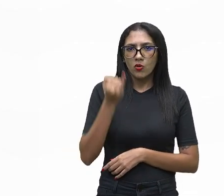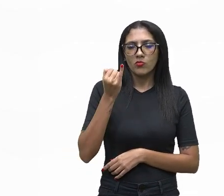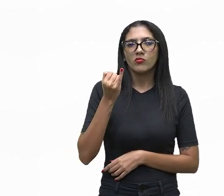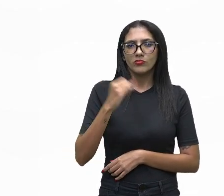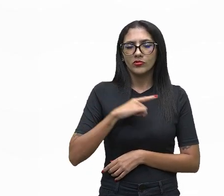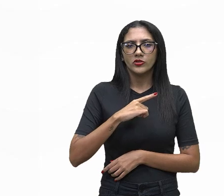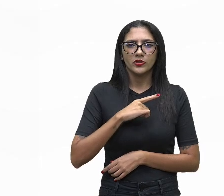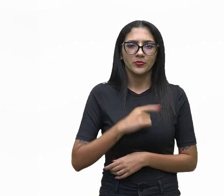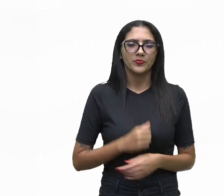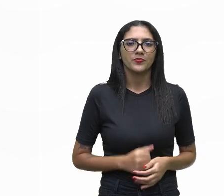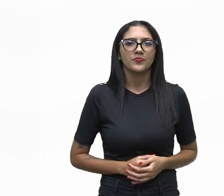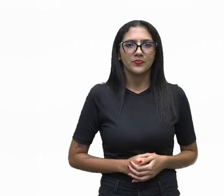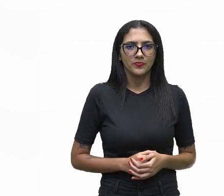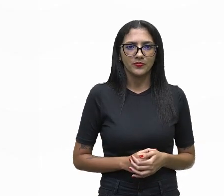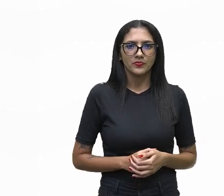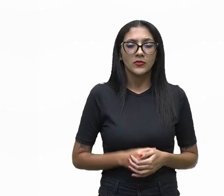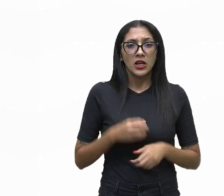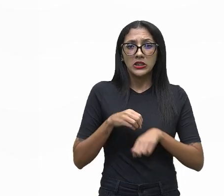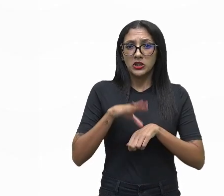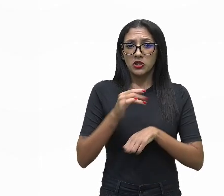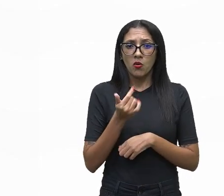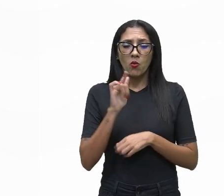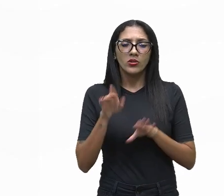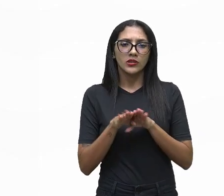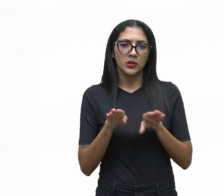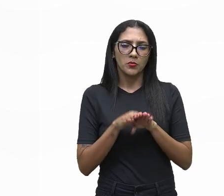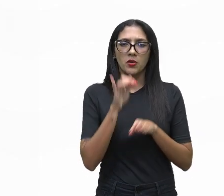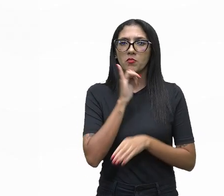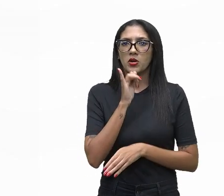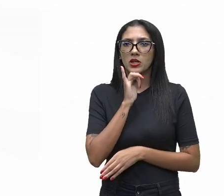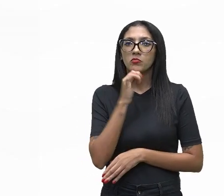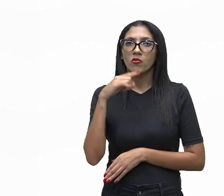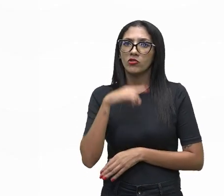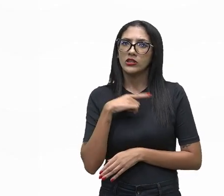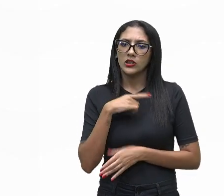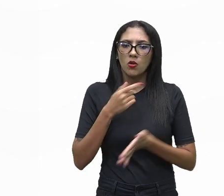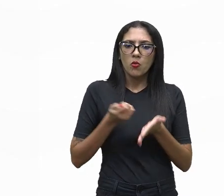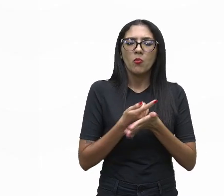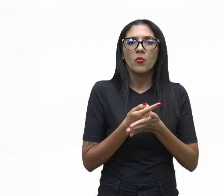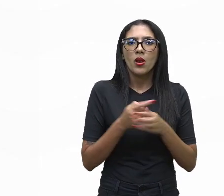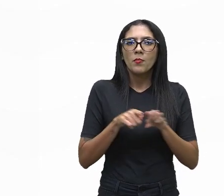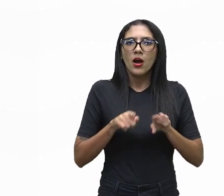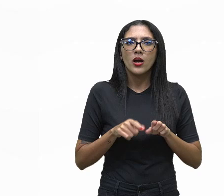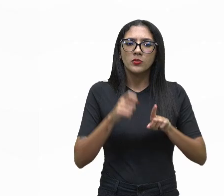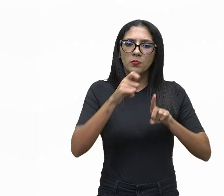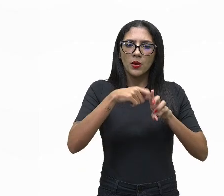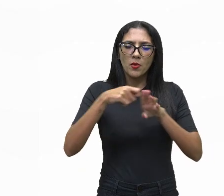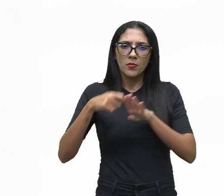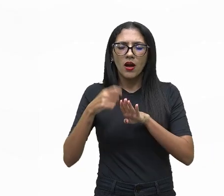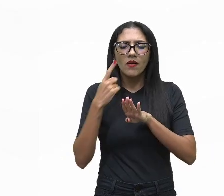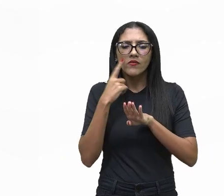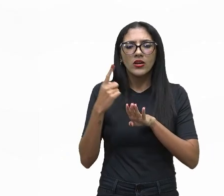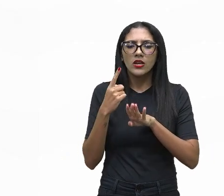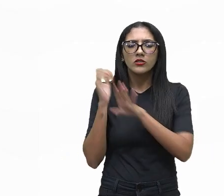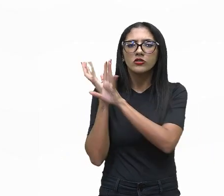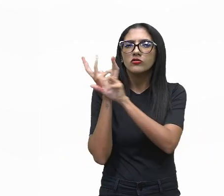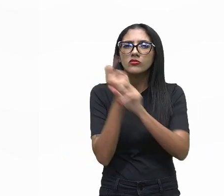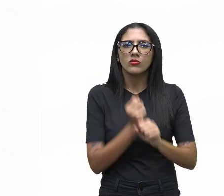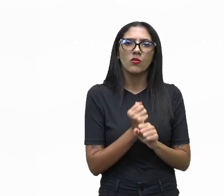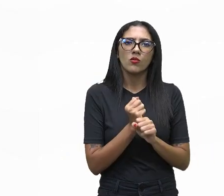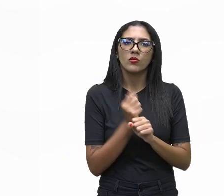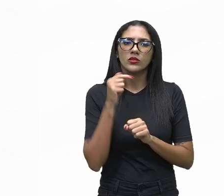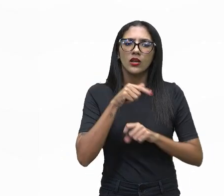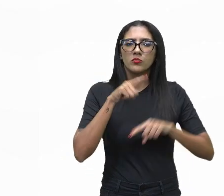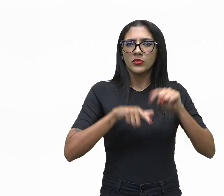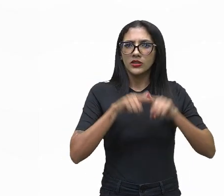outra dica também é quando você vai comprar alguma coisa que você vai parcelar, verifique o valor total dessa compra.